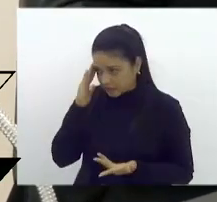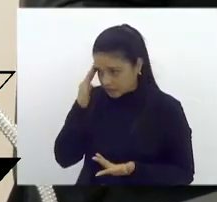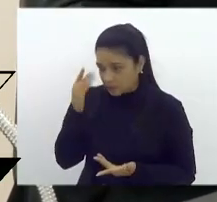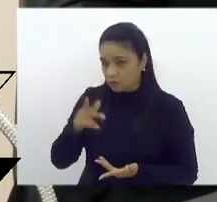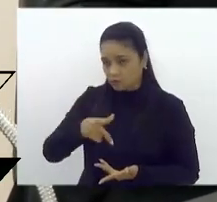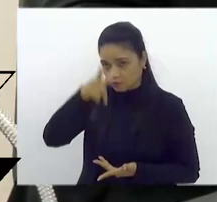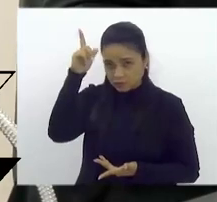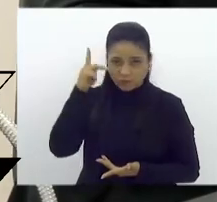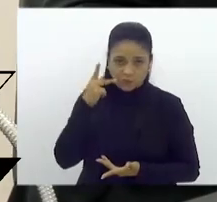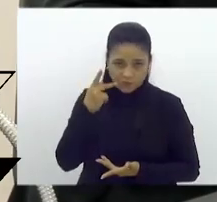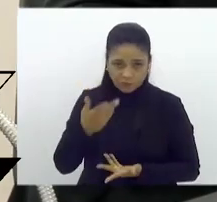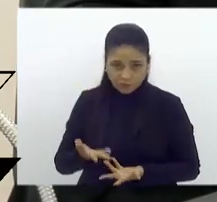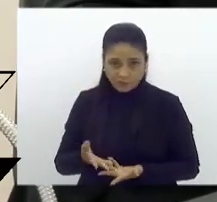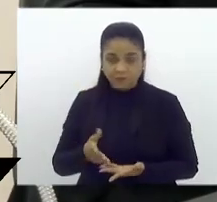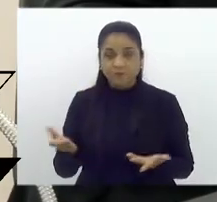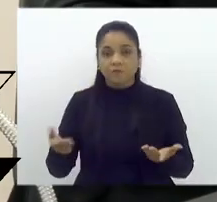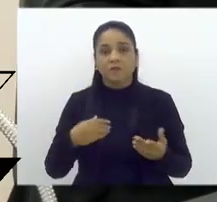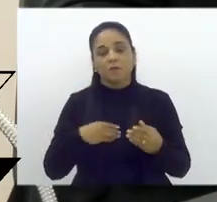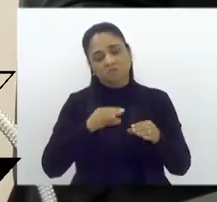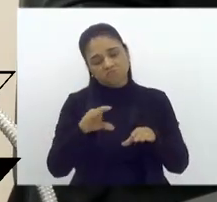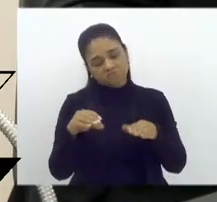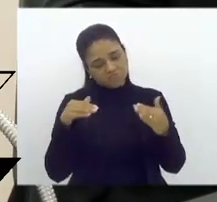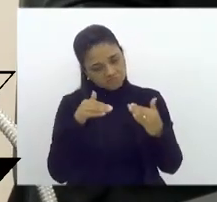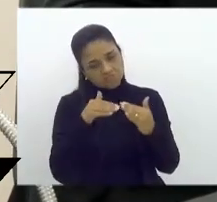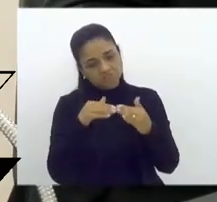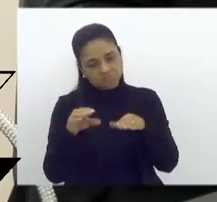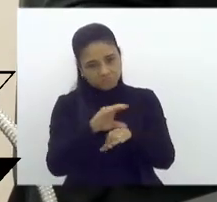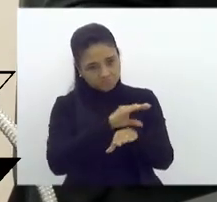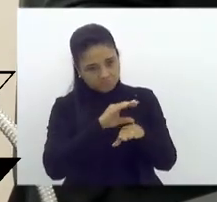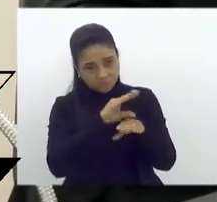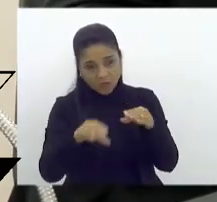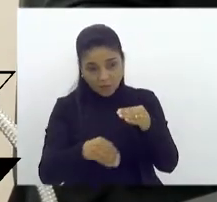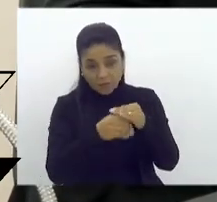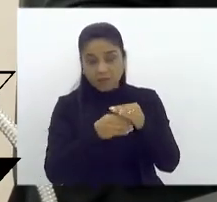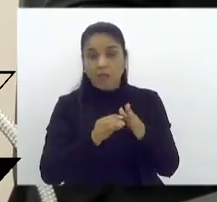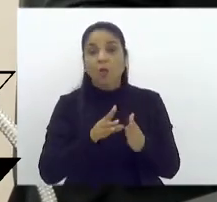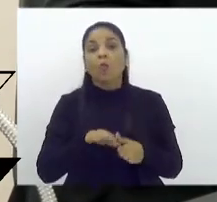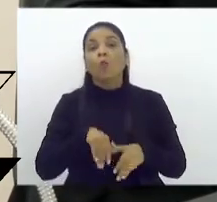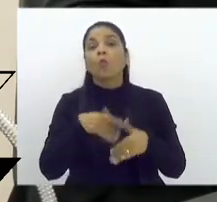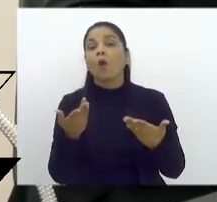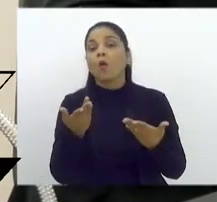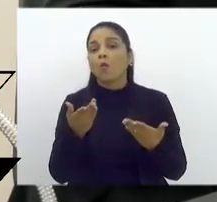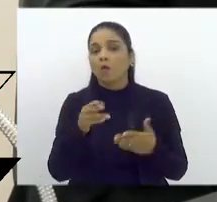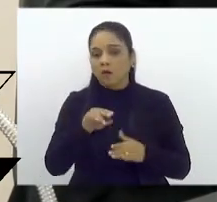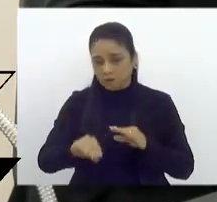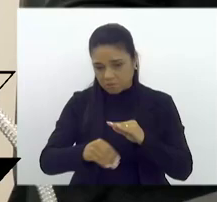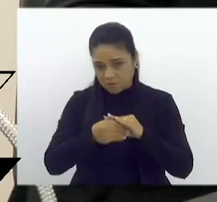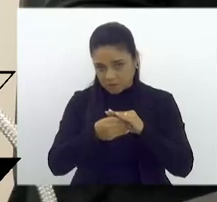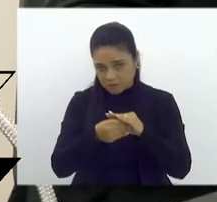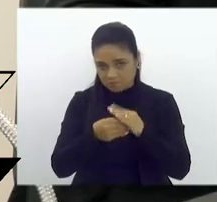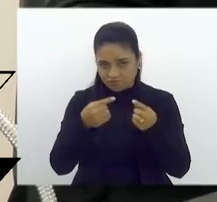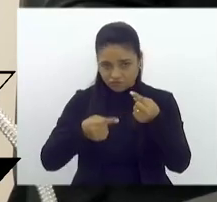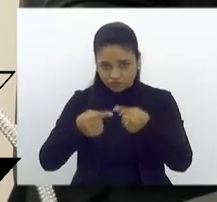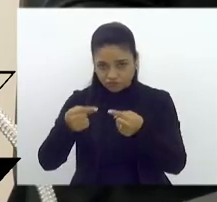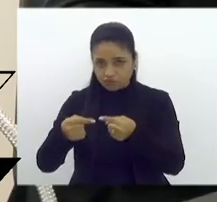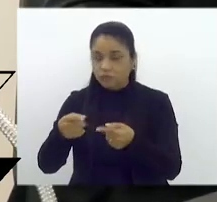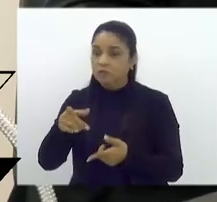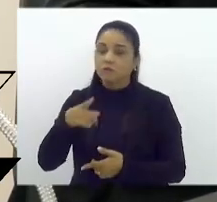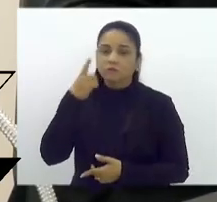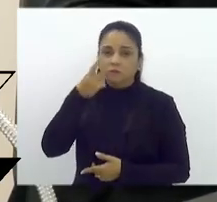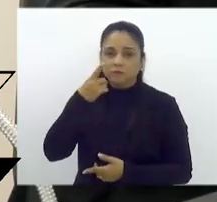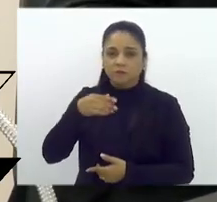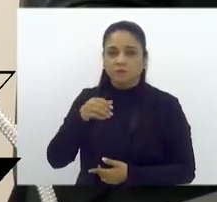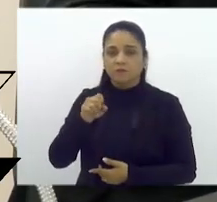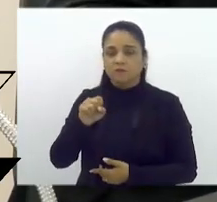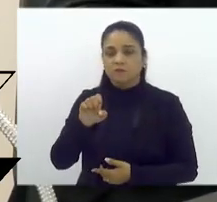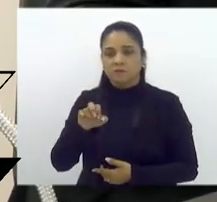fico mais. De qualquer forma, o parecer é pela constitucionalidade com emenda. Só vamos discutir qual emenda será. Para discutir, deputado Luiz Paulo, deputado Serafini e próprio deputado